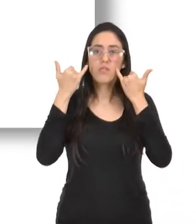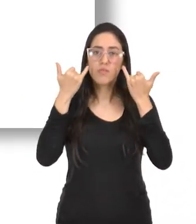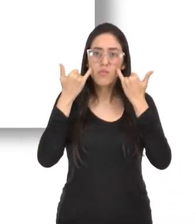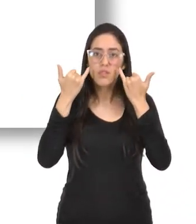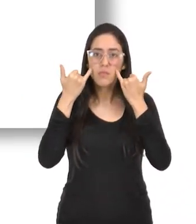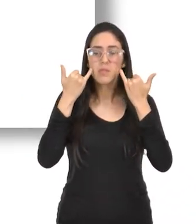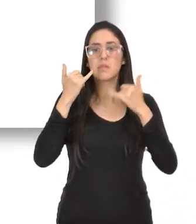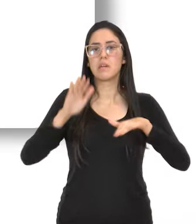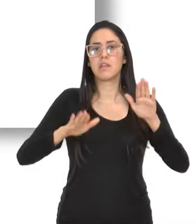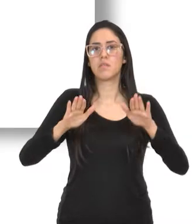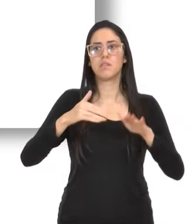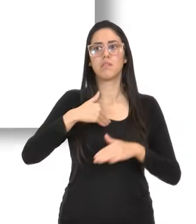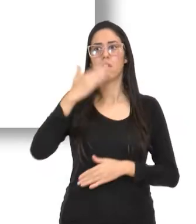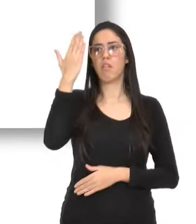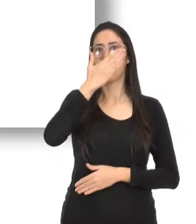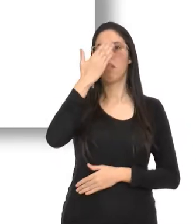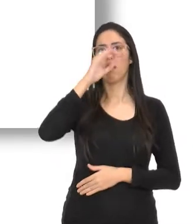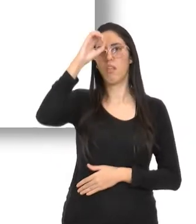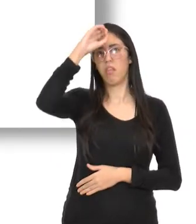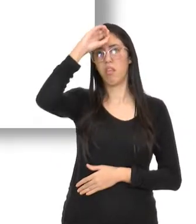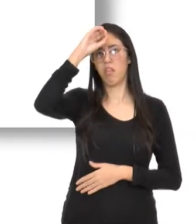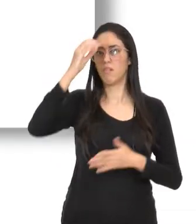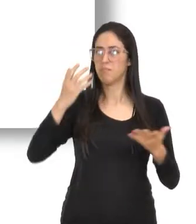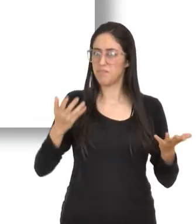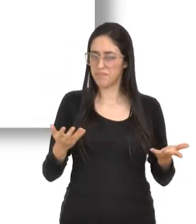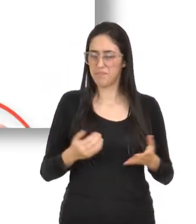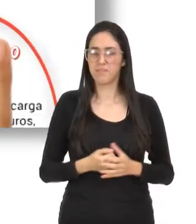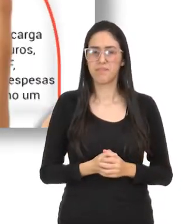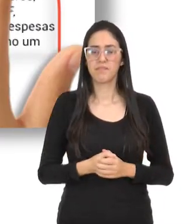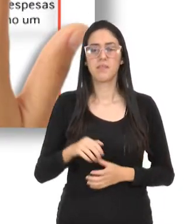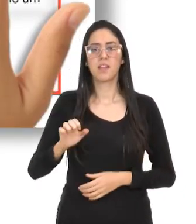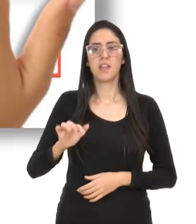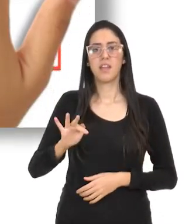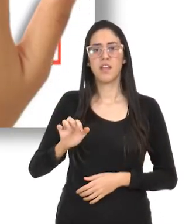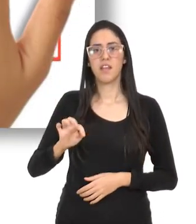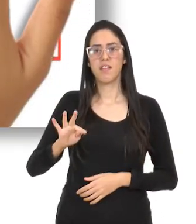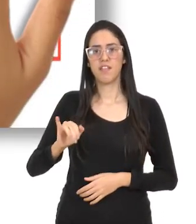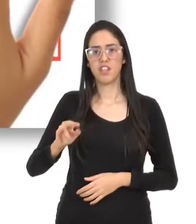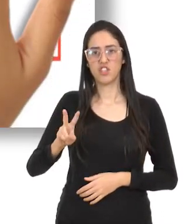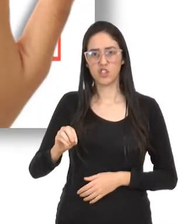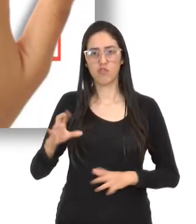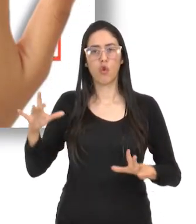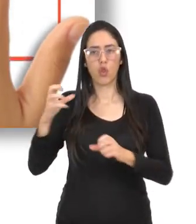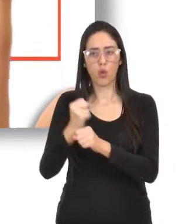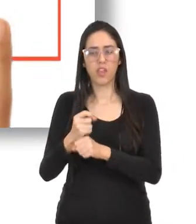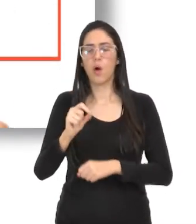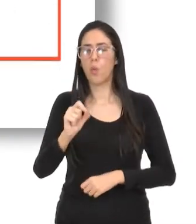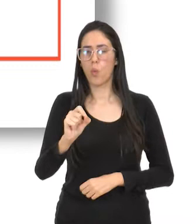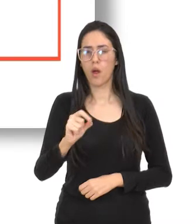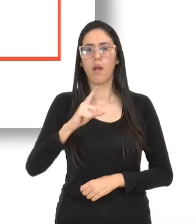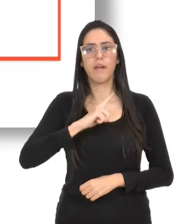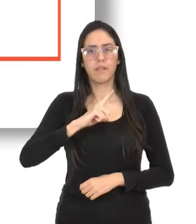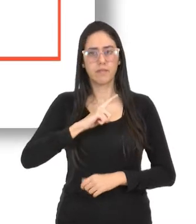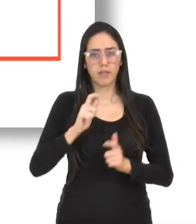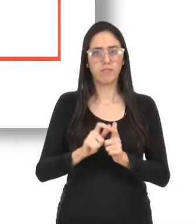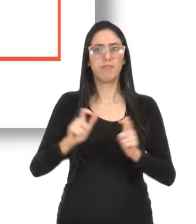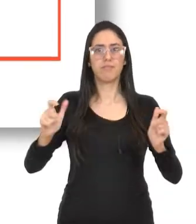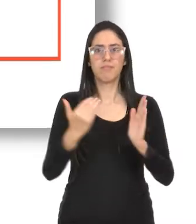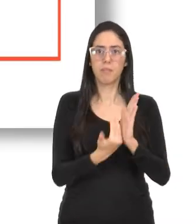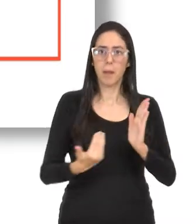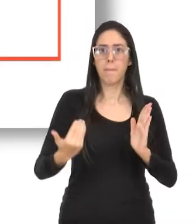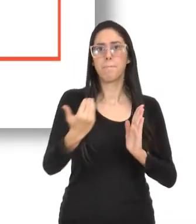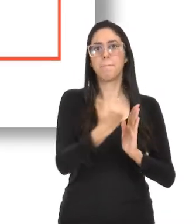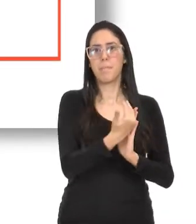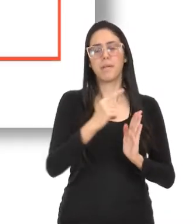informações que podem passar despercebidas no primeiro momento. O custo efetivo total, por exemplo, amplia essa carga